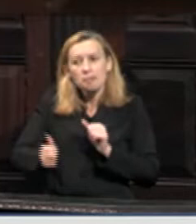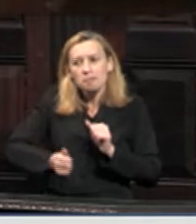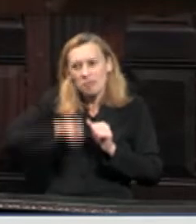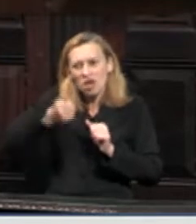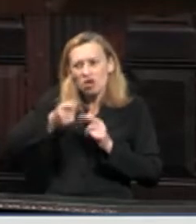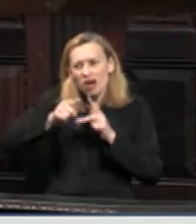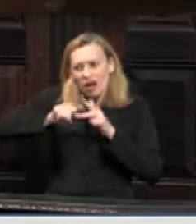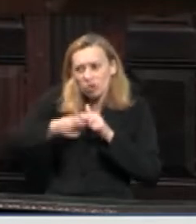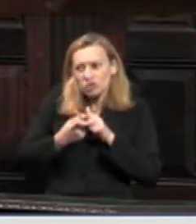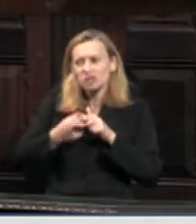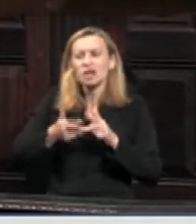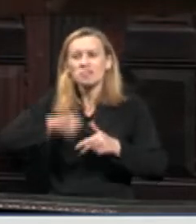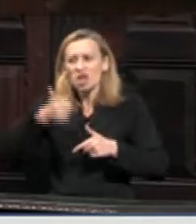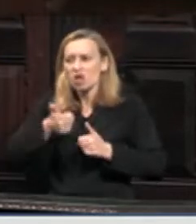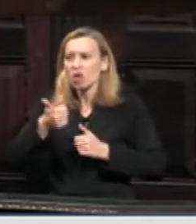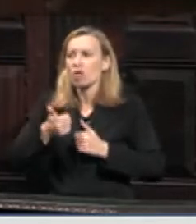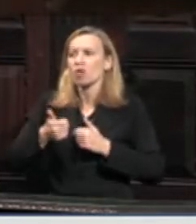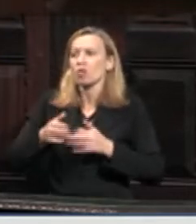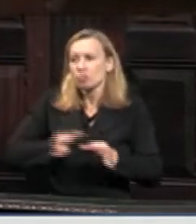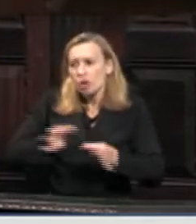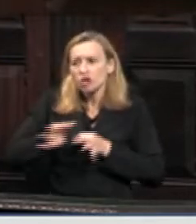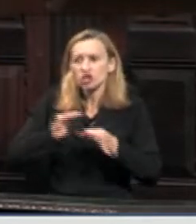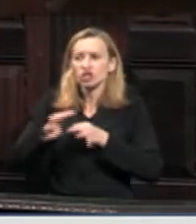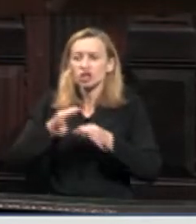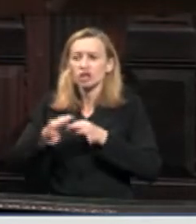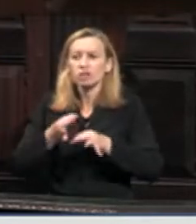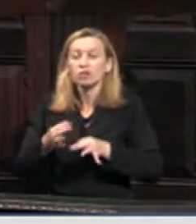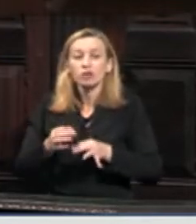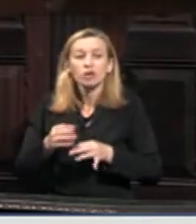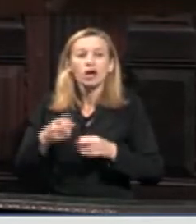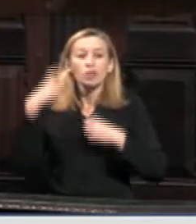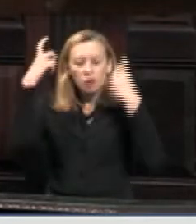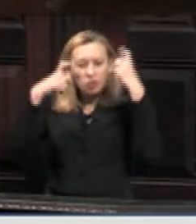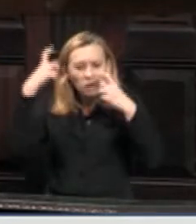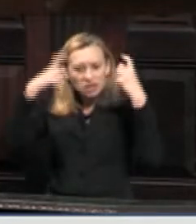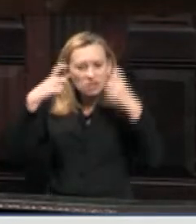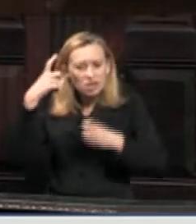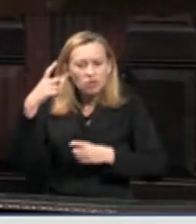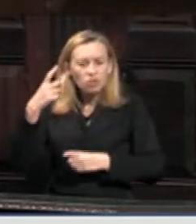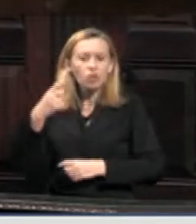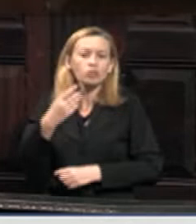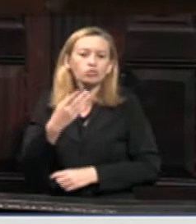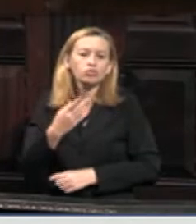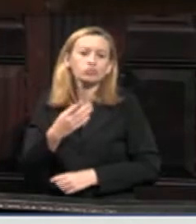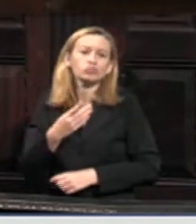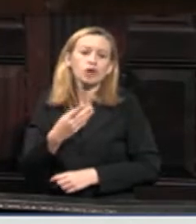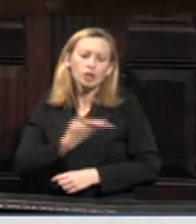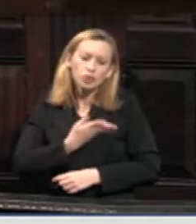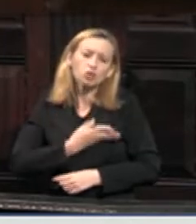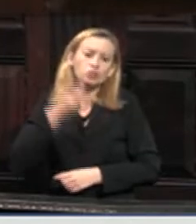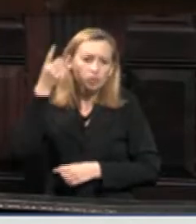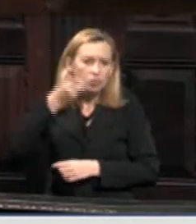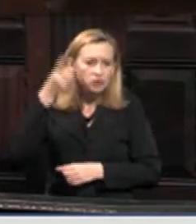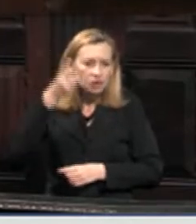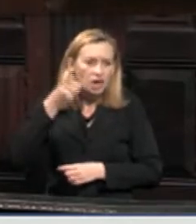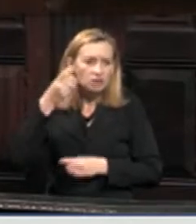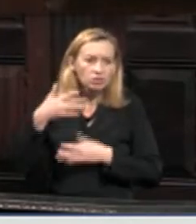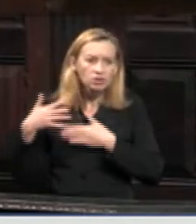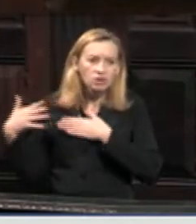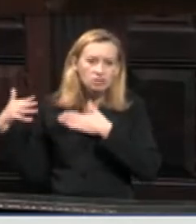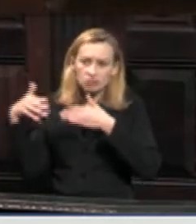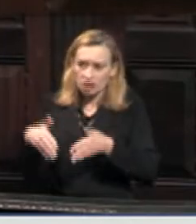aperfeiçoar o projeto, corresponder a essa preocupação do deputado com a garantia do acesso, sem a gente